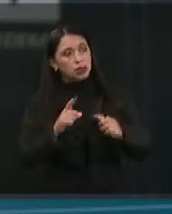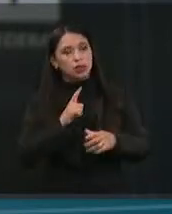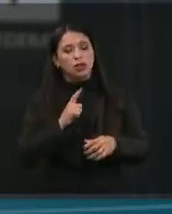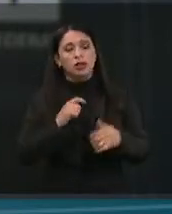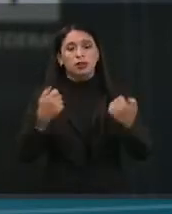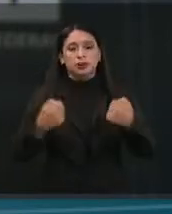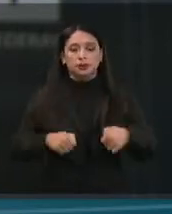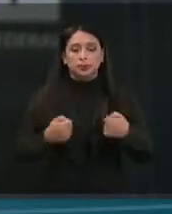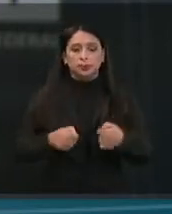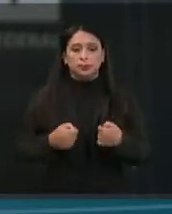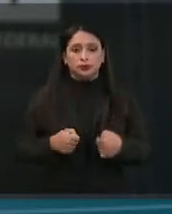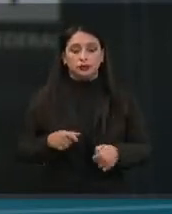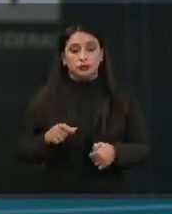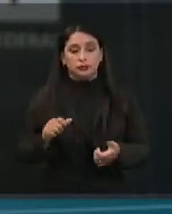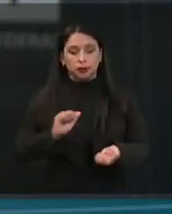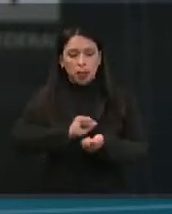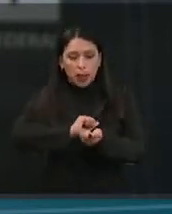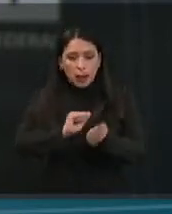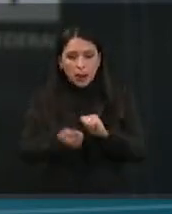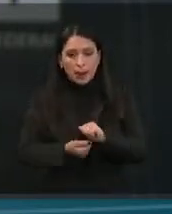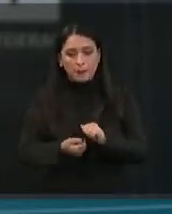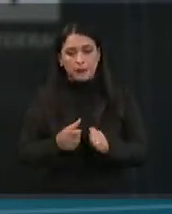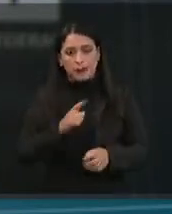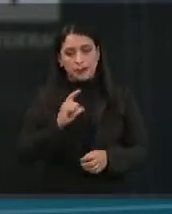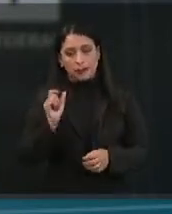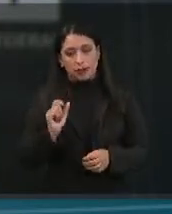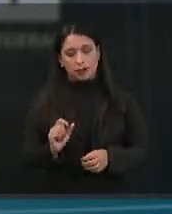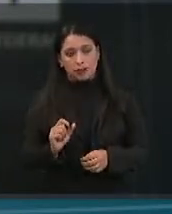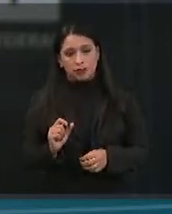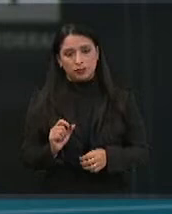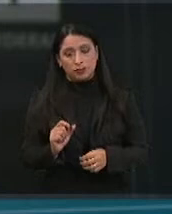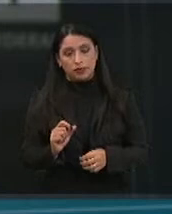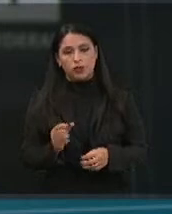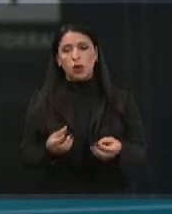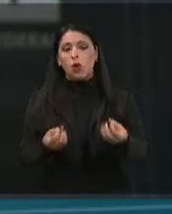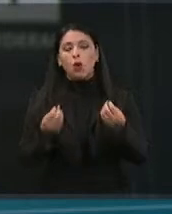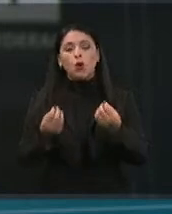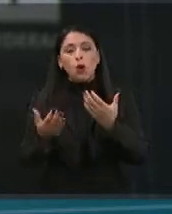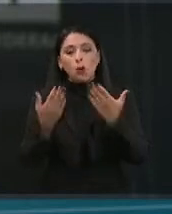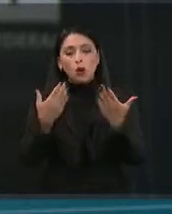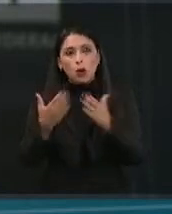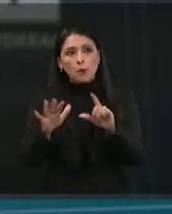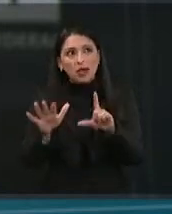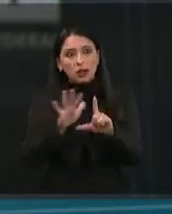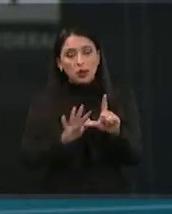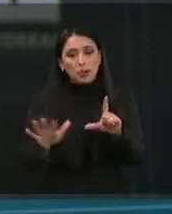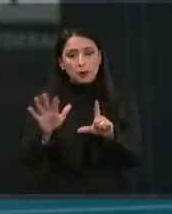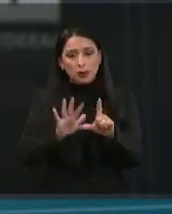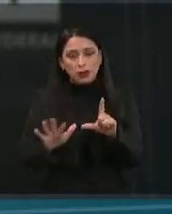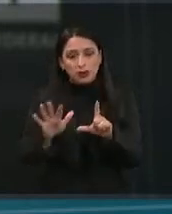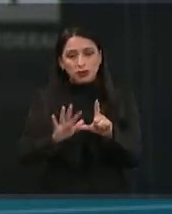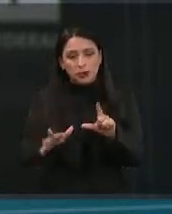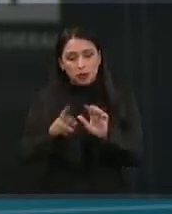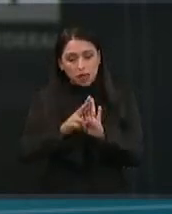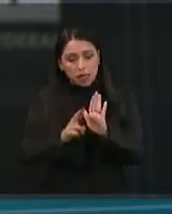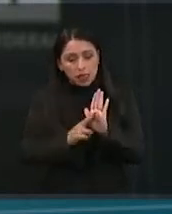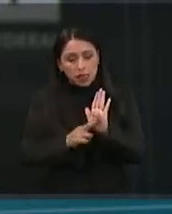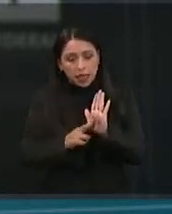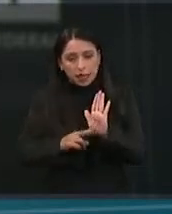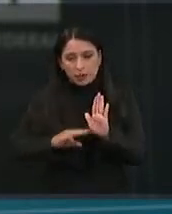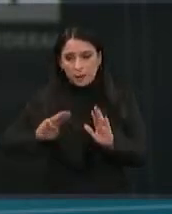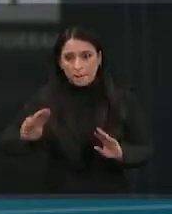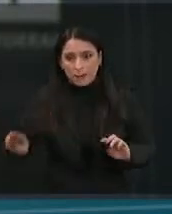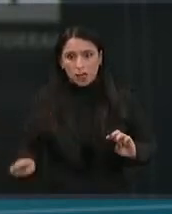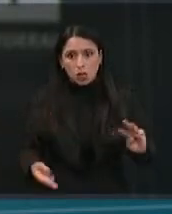necessidade de rápida adaptabilidade. Como comparar uma plataforma que formule e aplica regras para milhões de